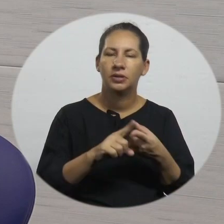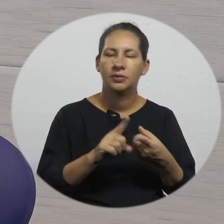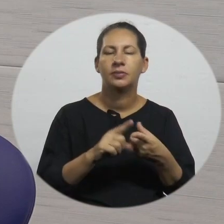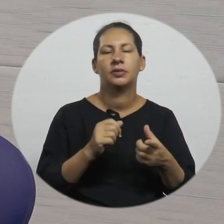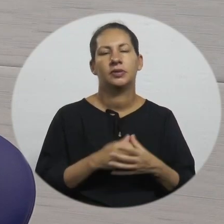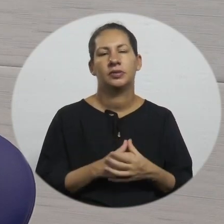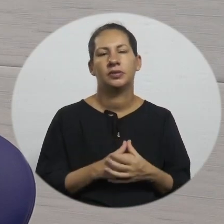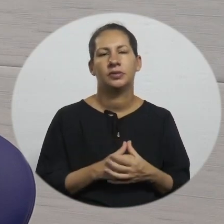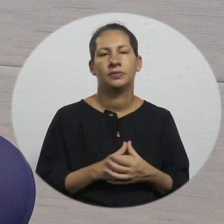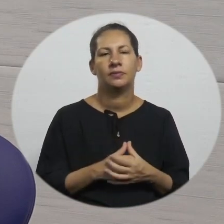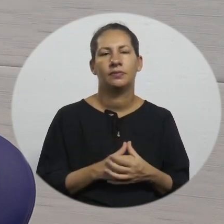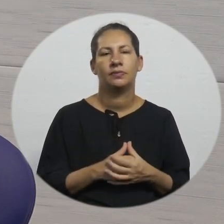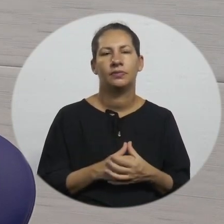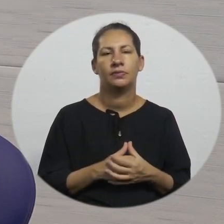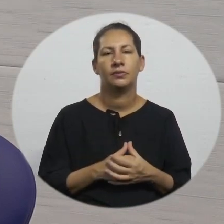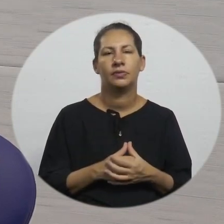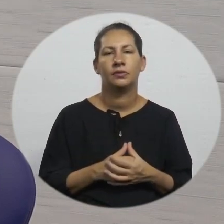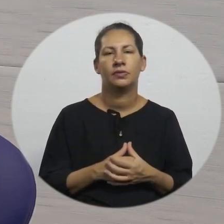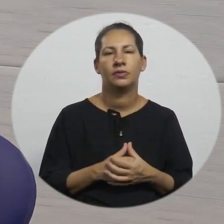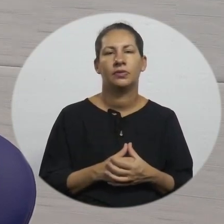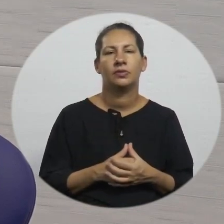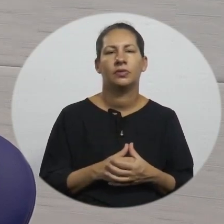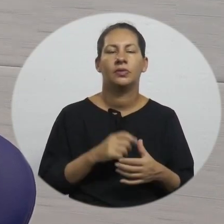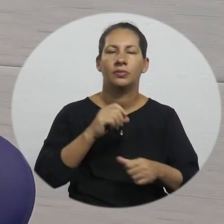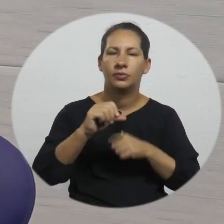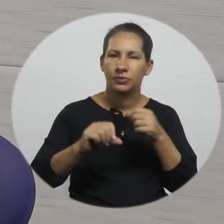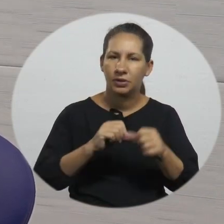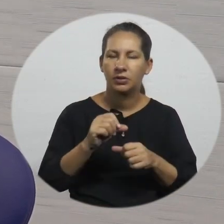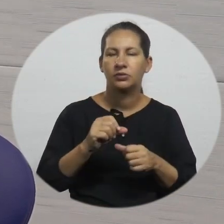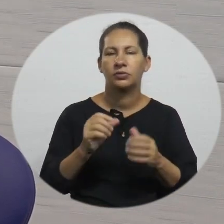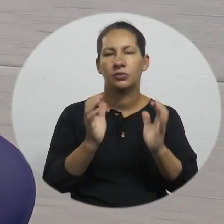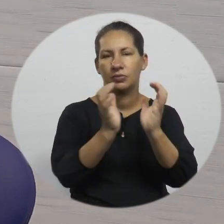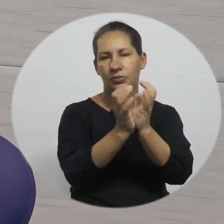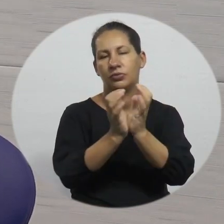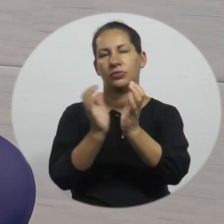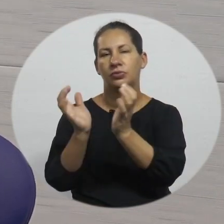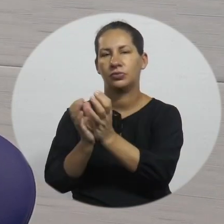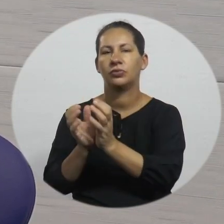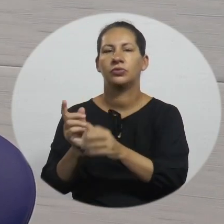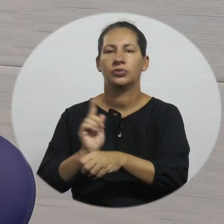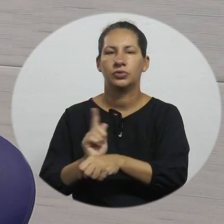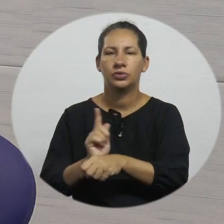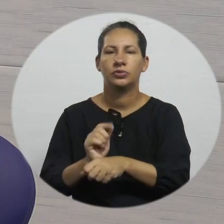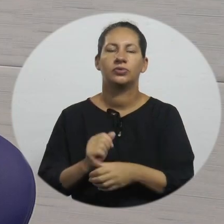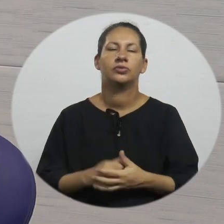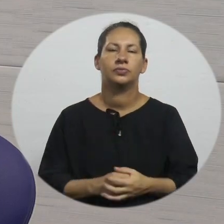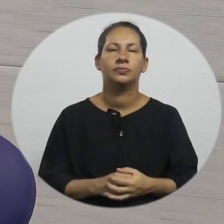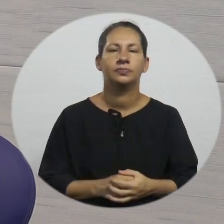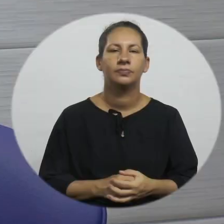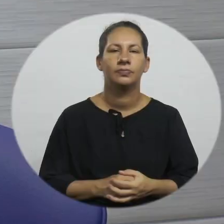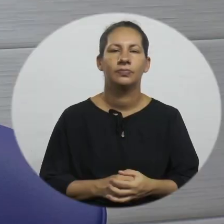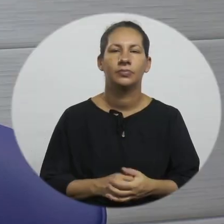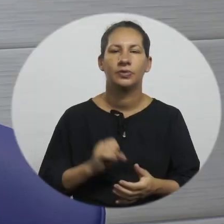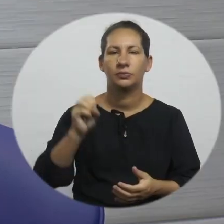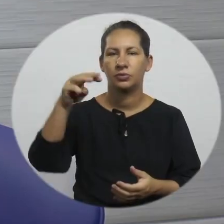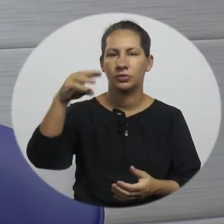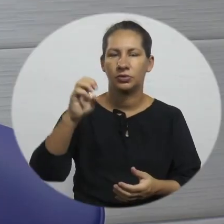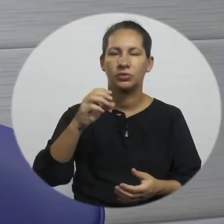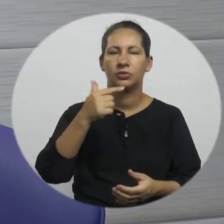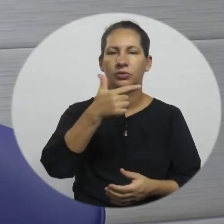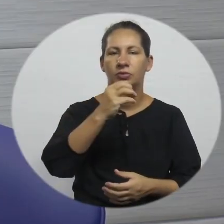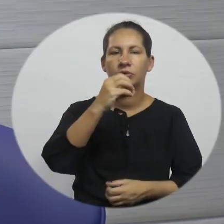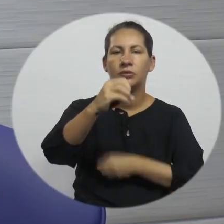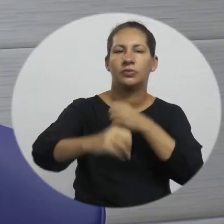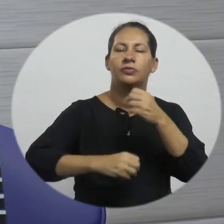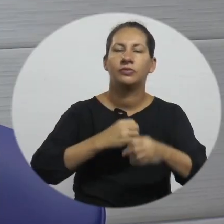e também que tem membro o corregedor e o presidente do Comitê Gestor de Apoio ao Primeiro Grau. Simone, o pleito